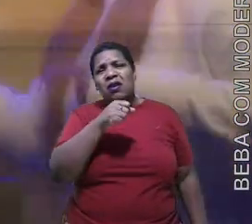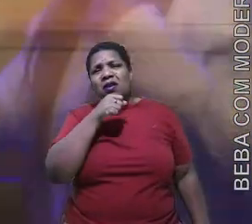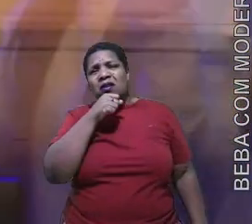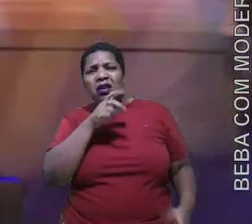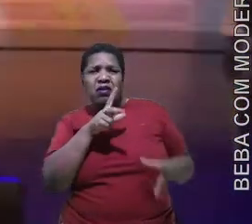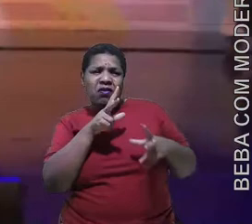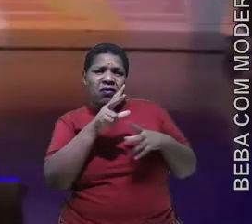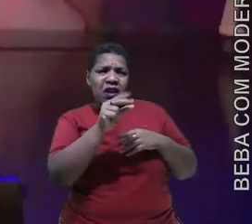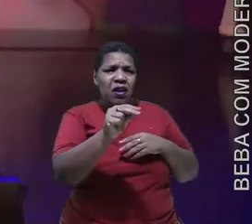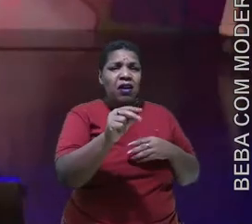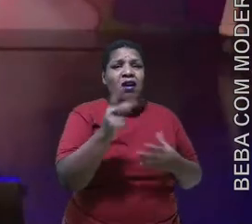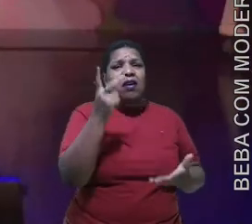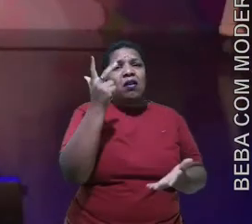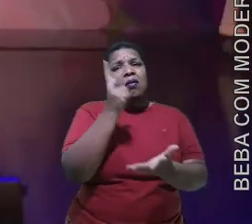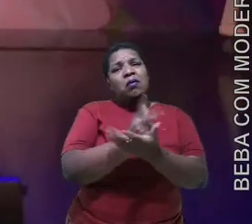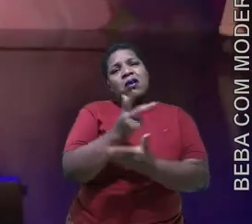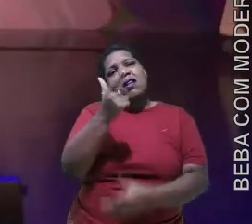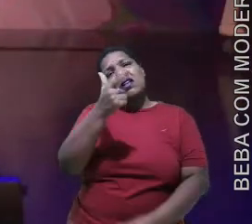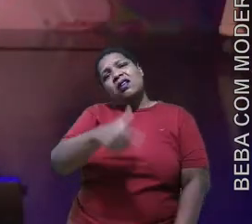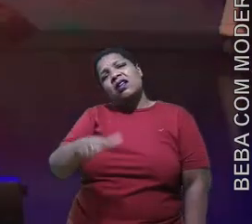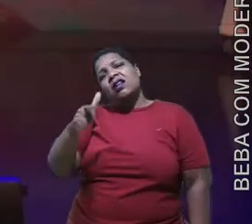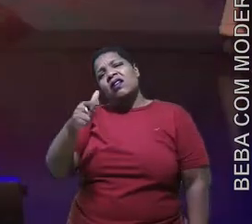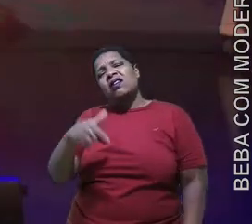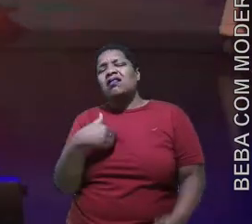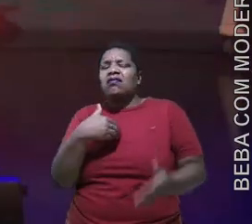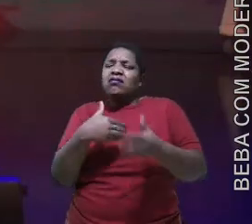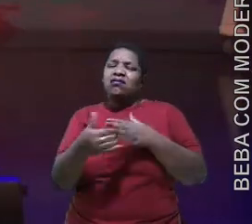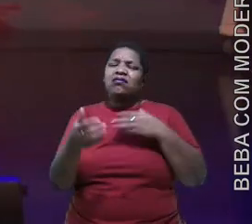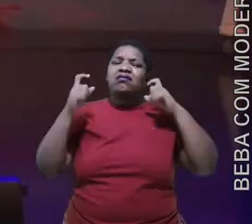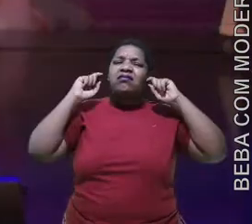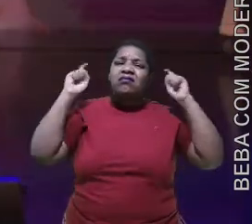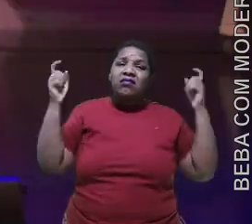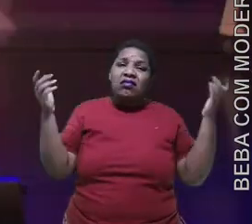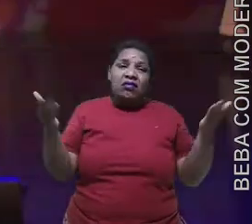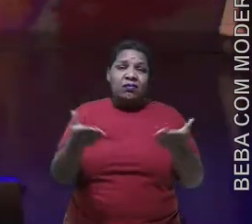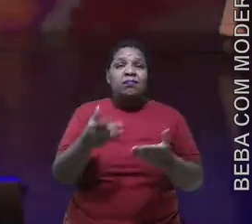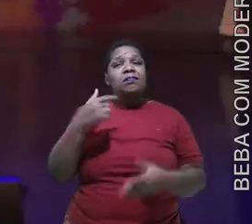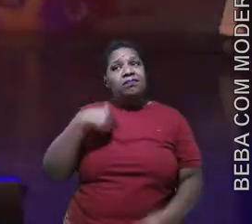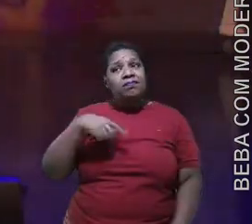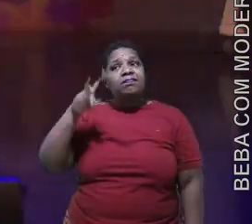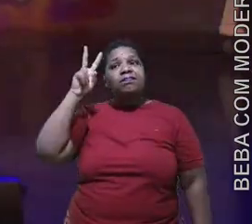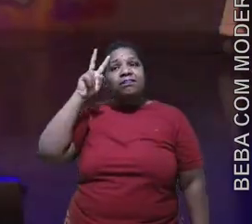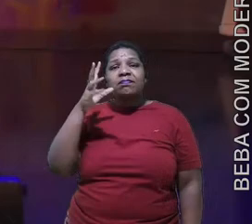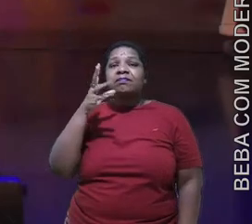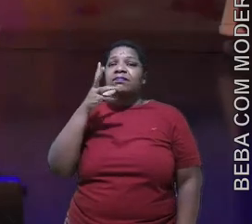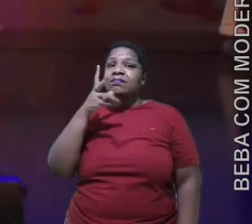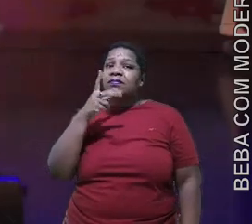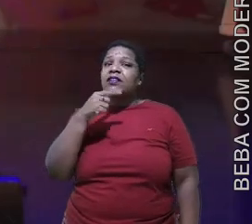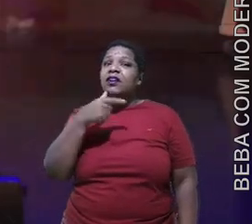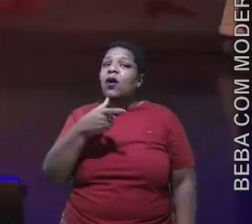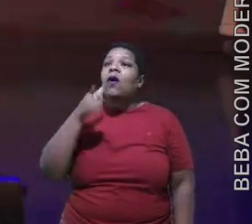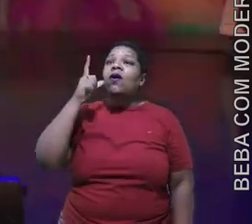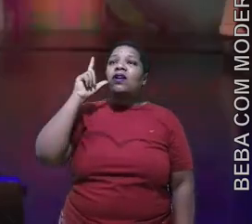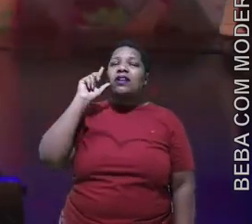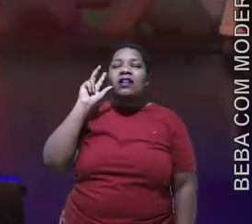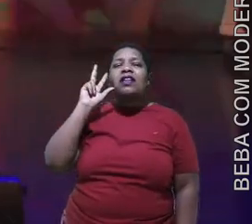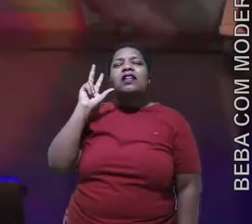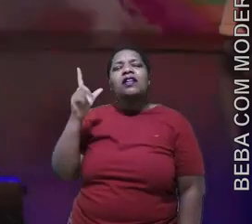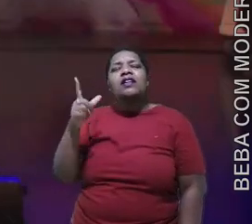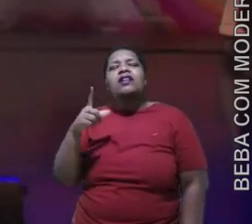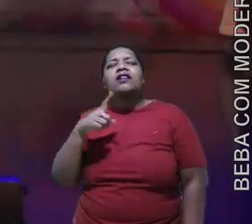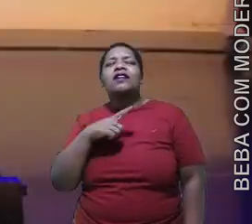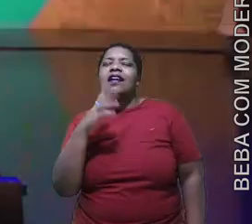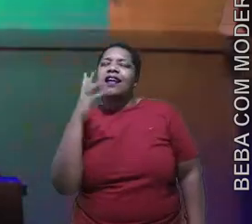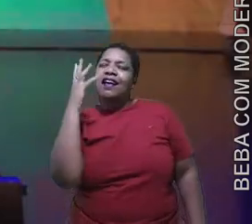Oi boa noite amanhã de história mas agora E aí nesse vídeo toda